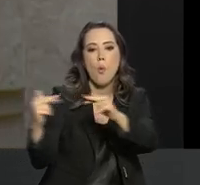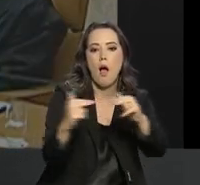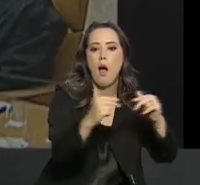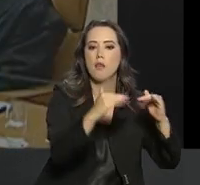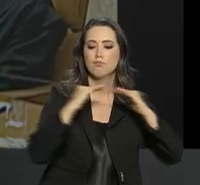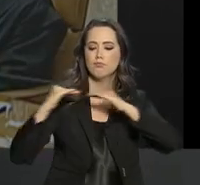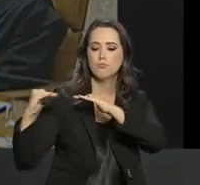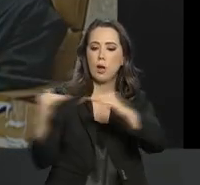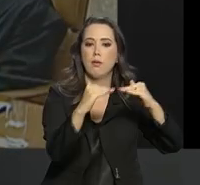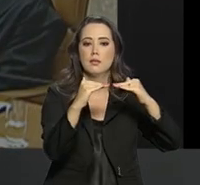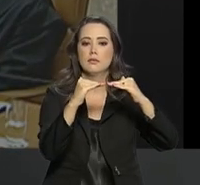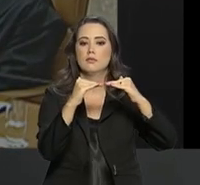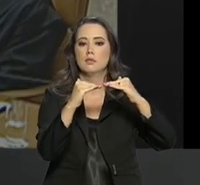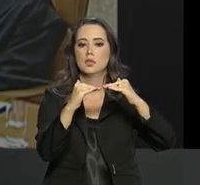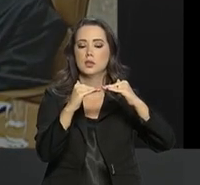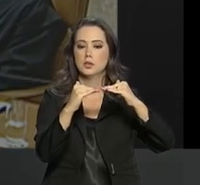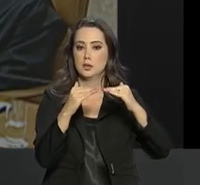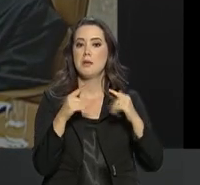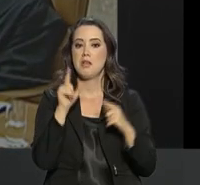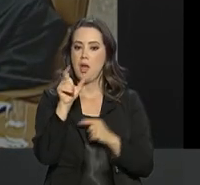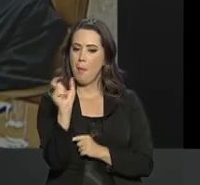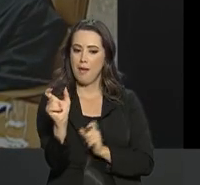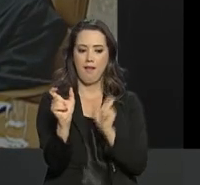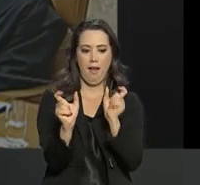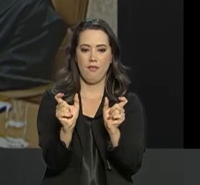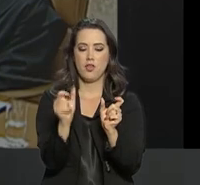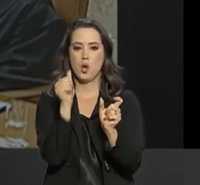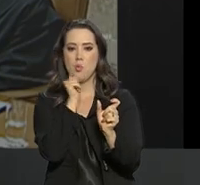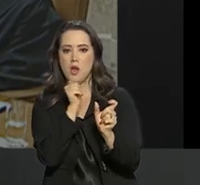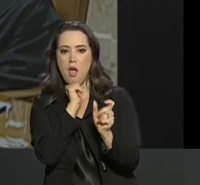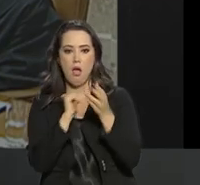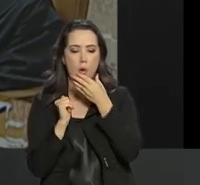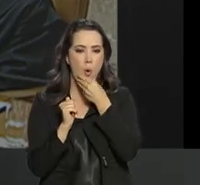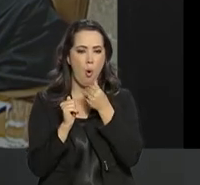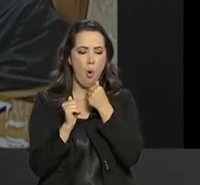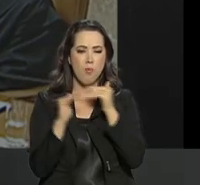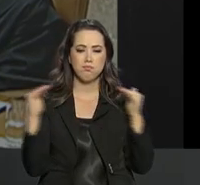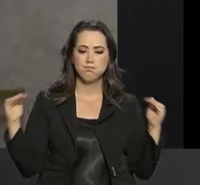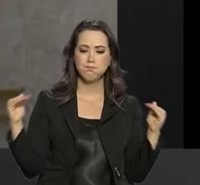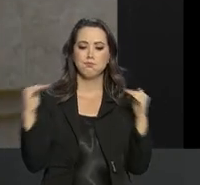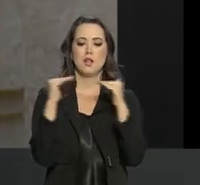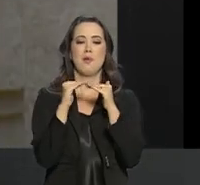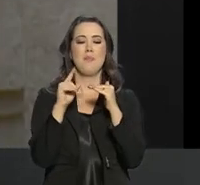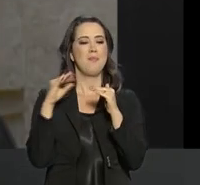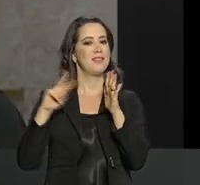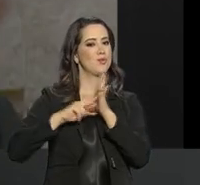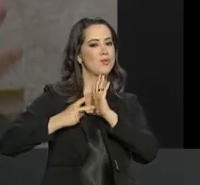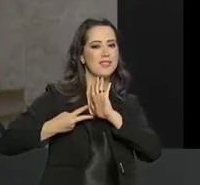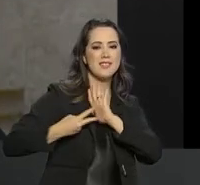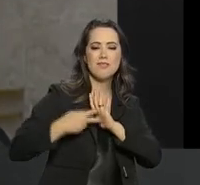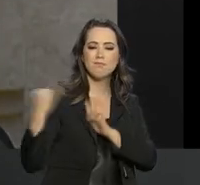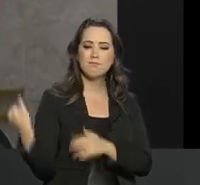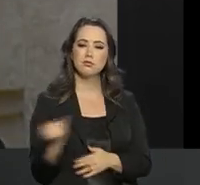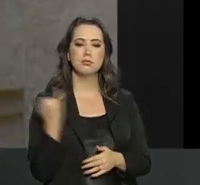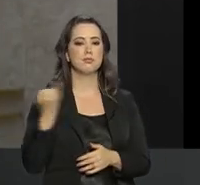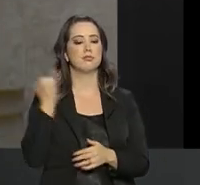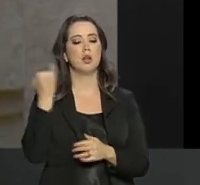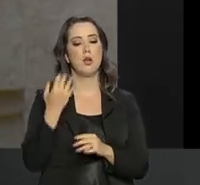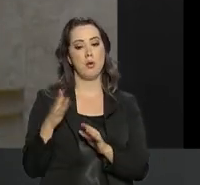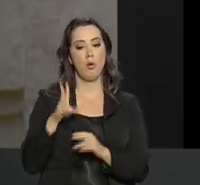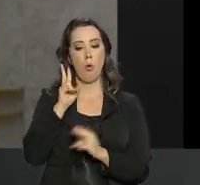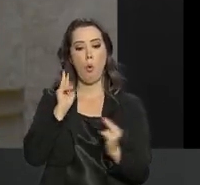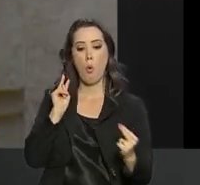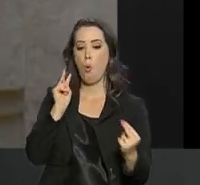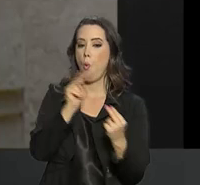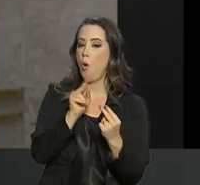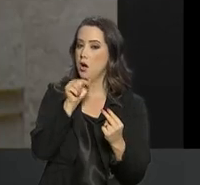deveres. É uma palavra, mas que tem, eminente ministro Celso de Mello, uma significação extraordinária sob o foco jurídico e sob o